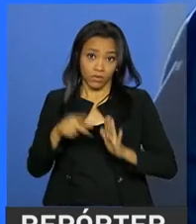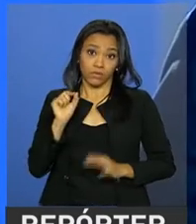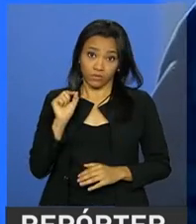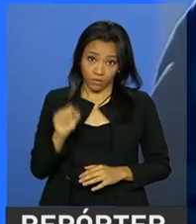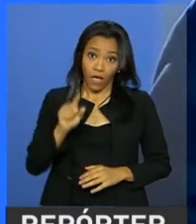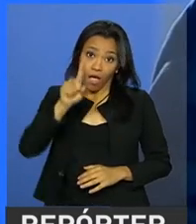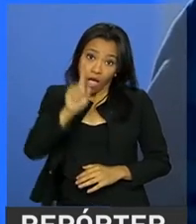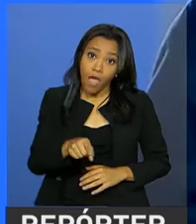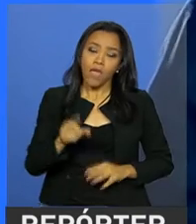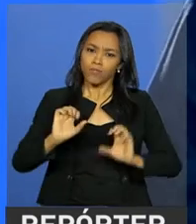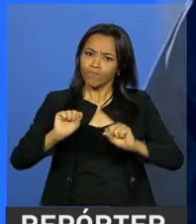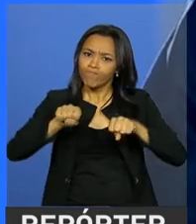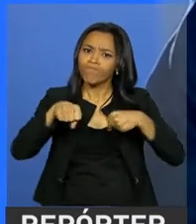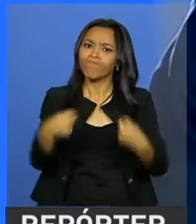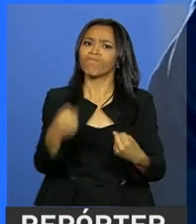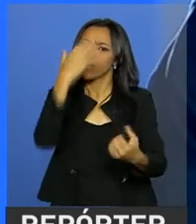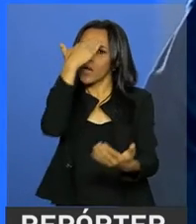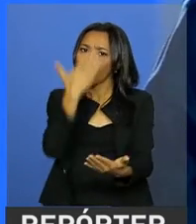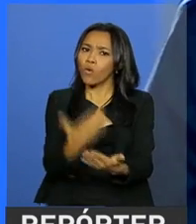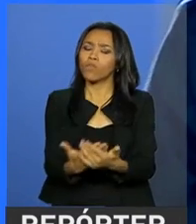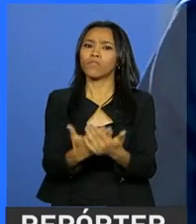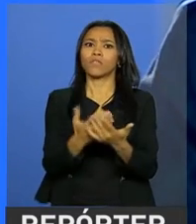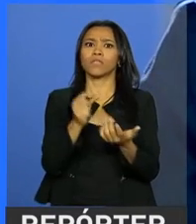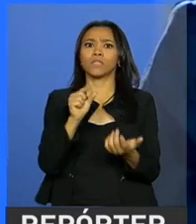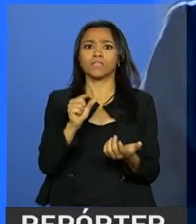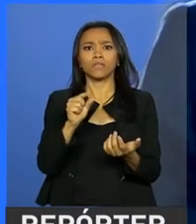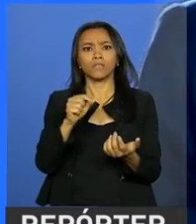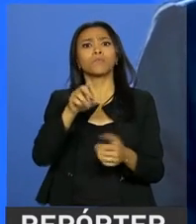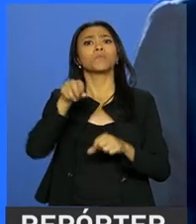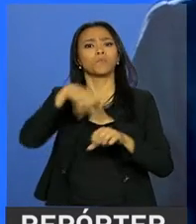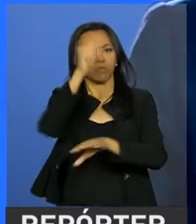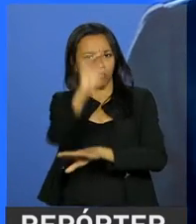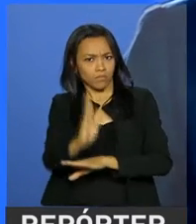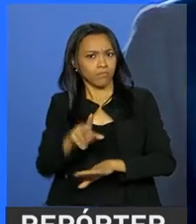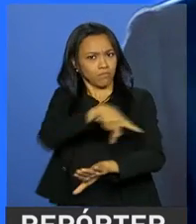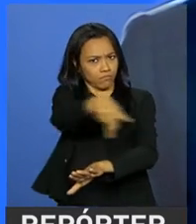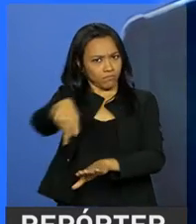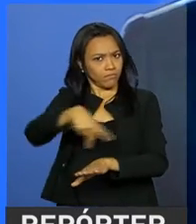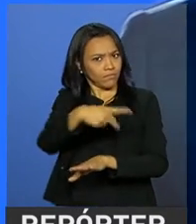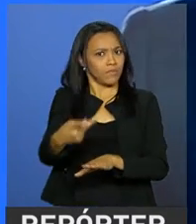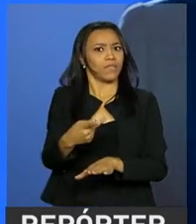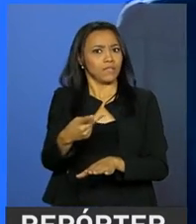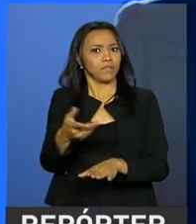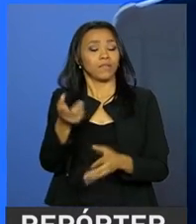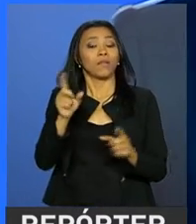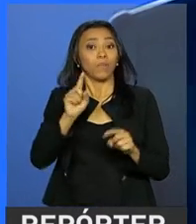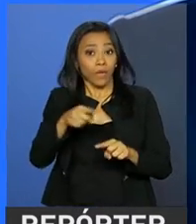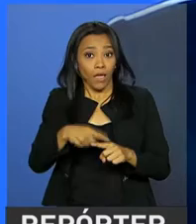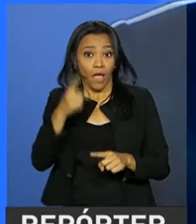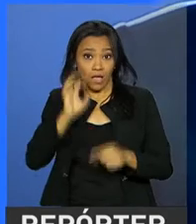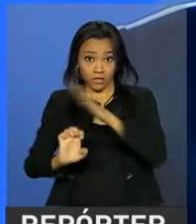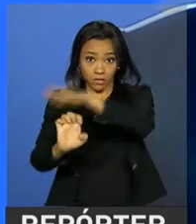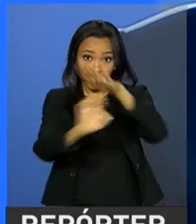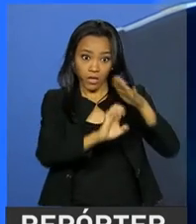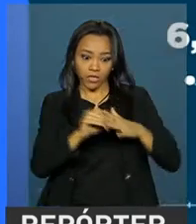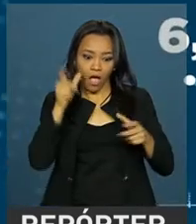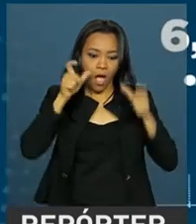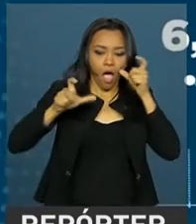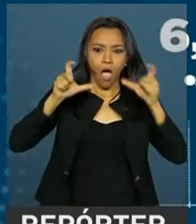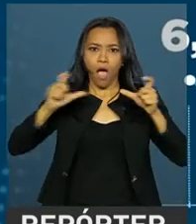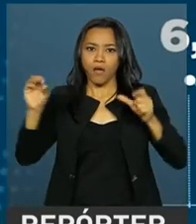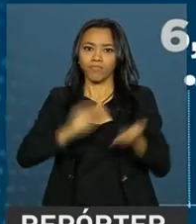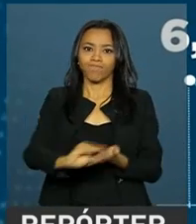é a restauração da confiança e da credibilidade no país. Não é sem razão que os investimentos começam a